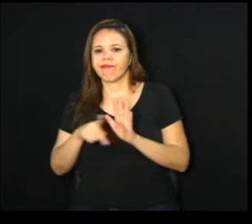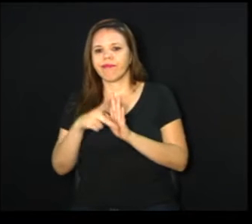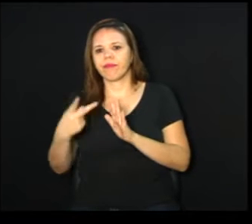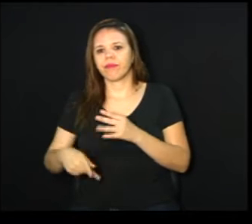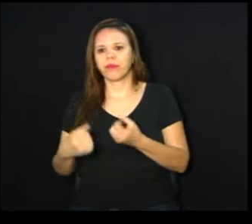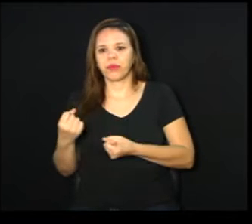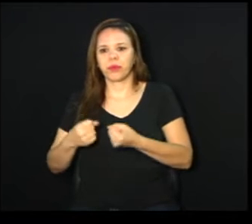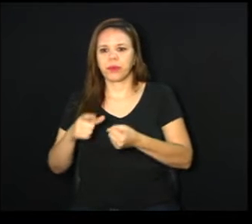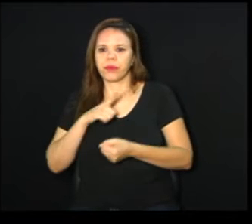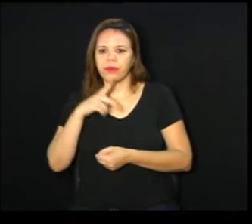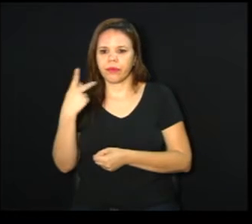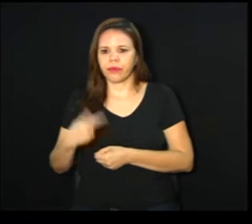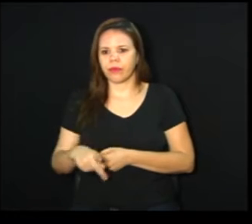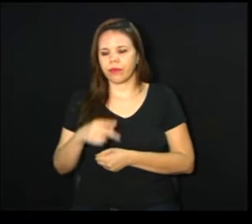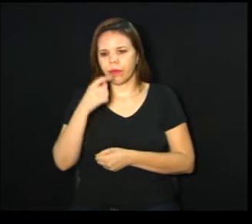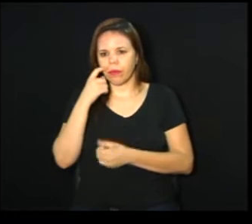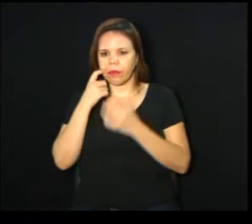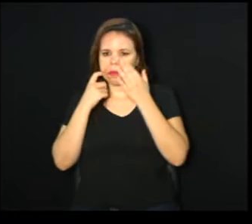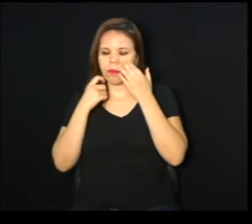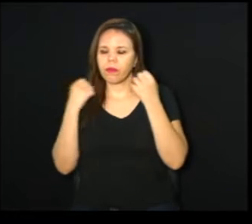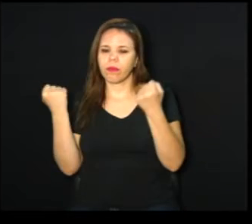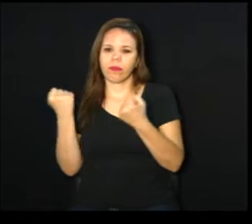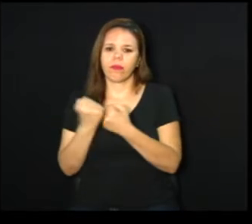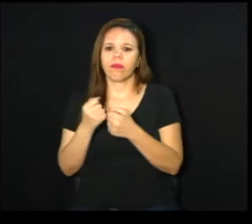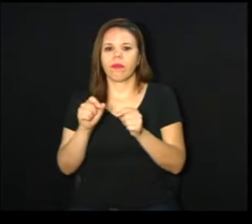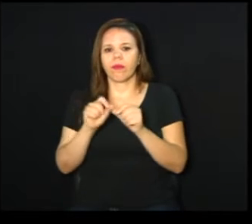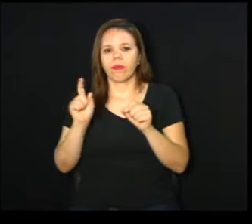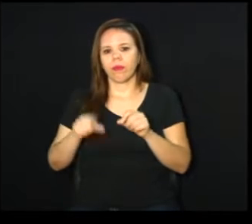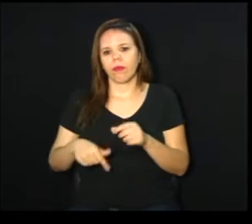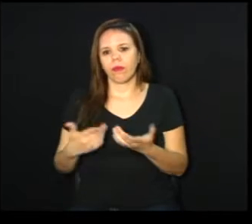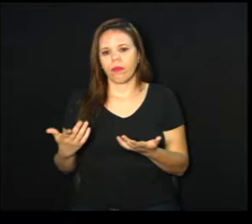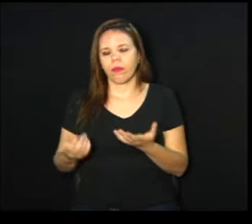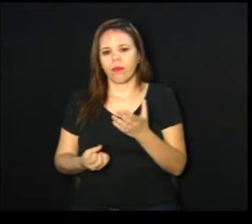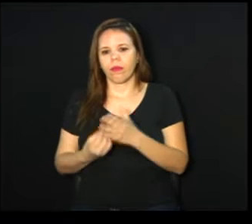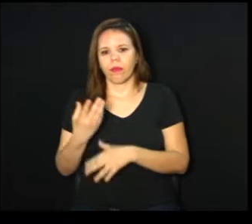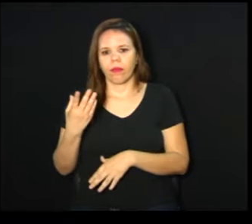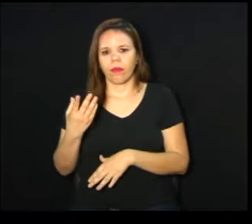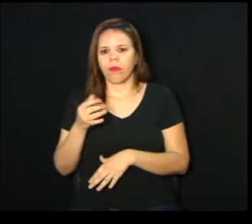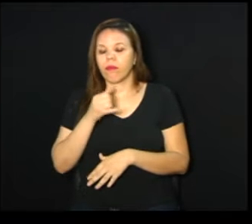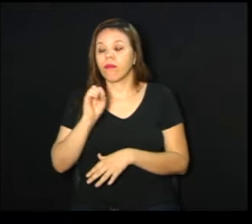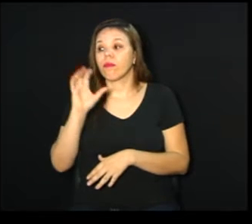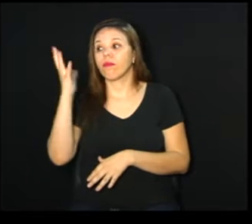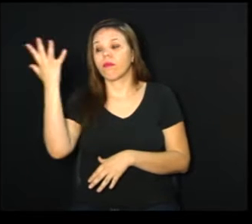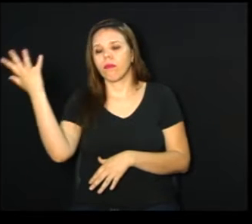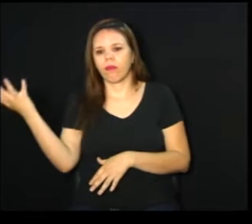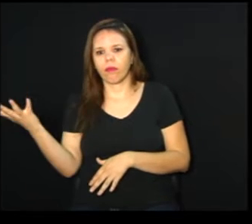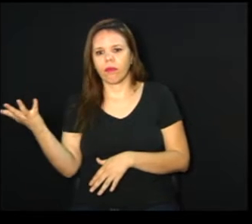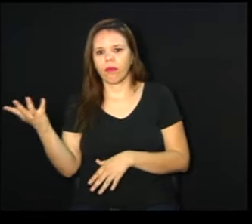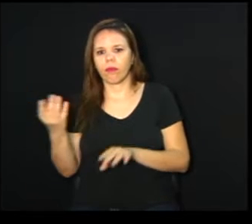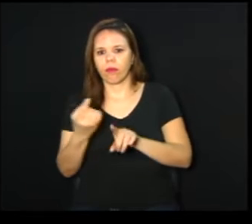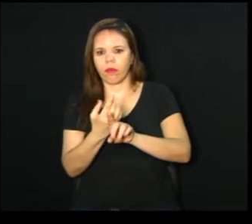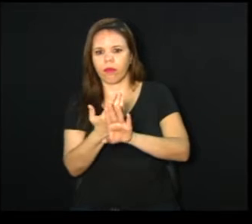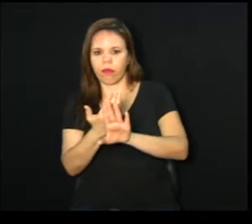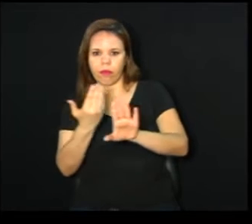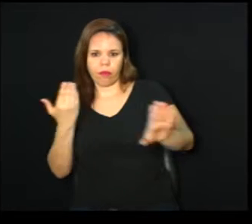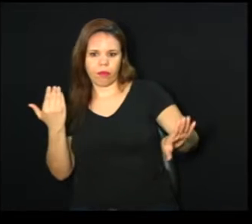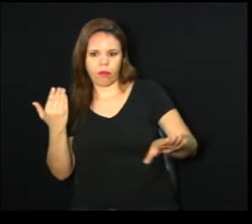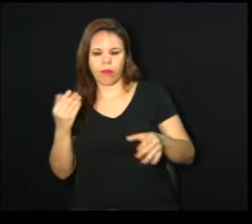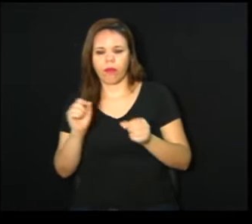essa possibilidade de gerenciamento da sua energia e eventualmente se desligar da concessionária? Hoje a